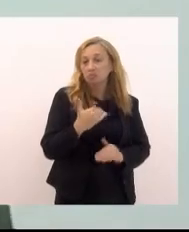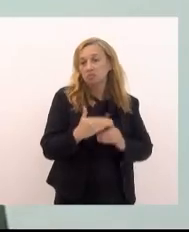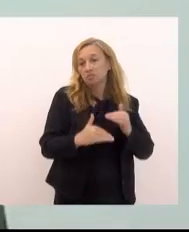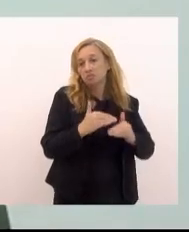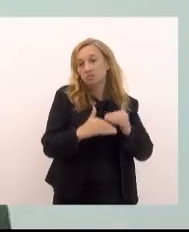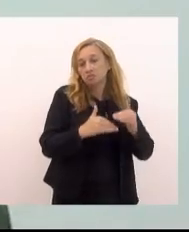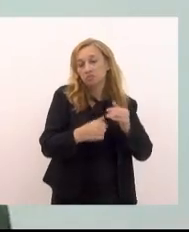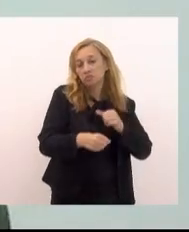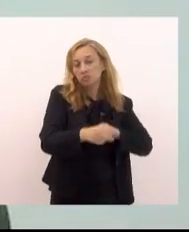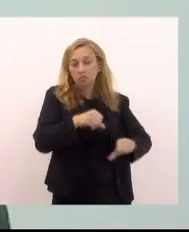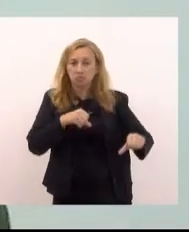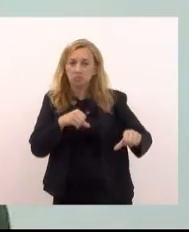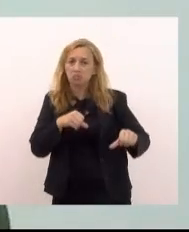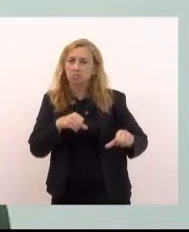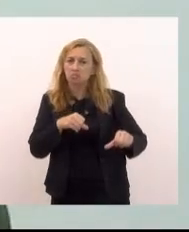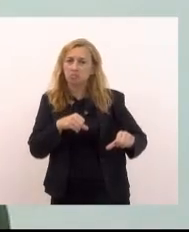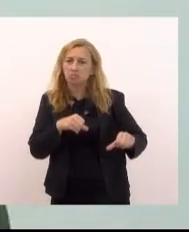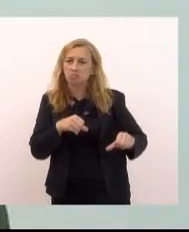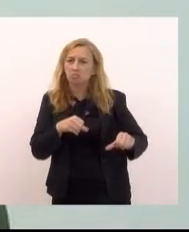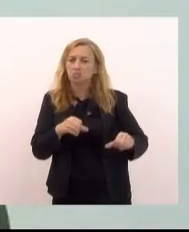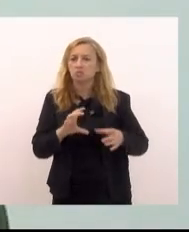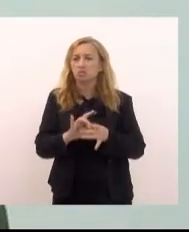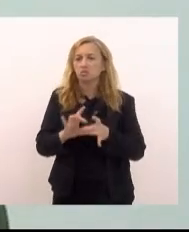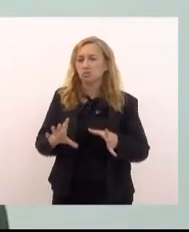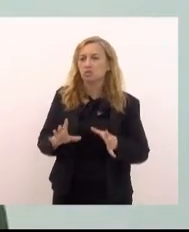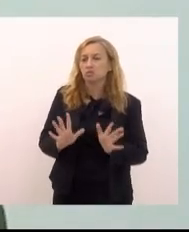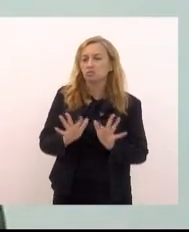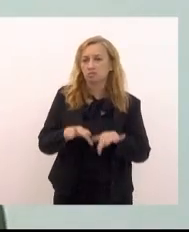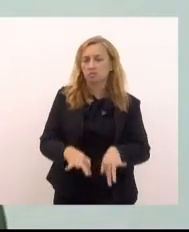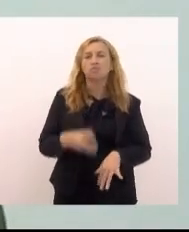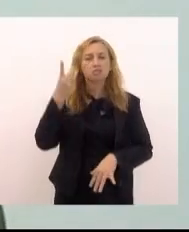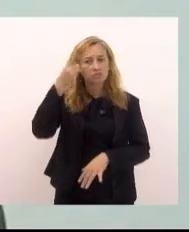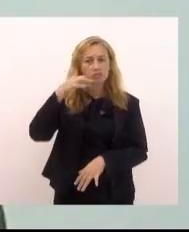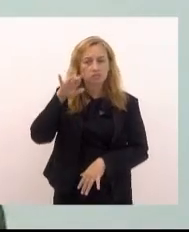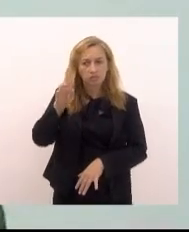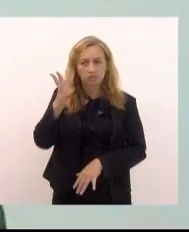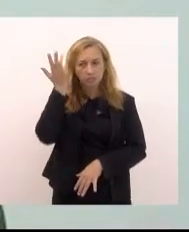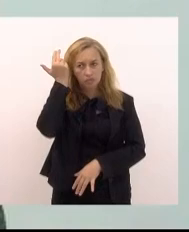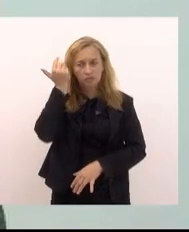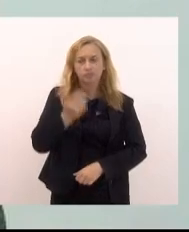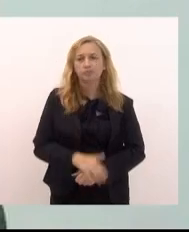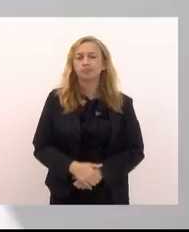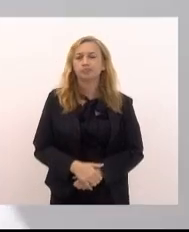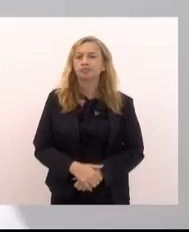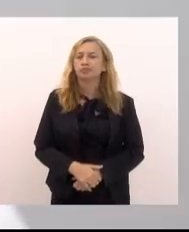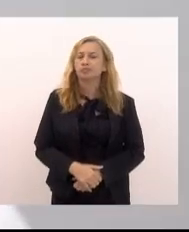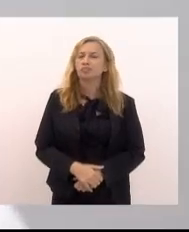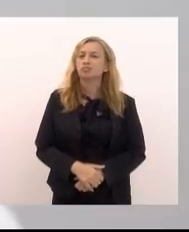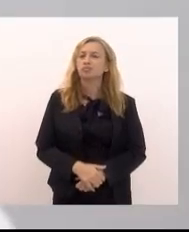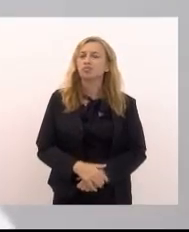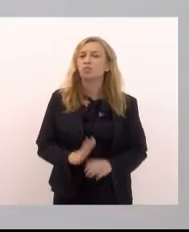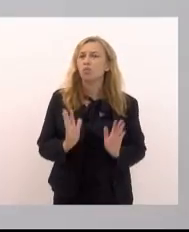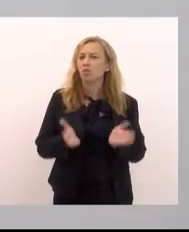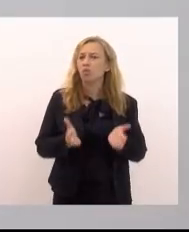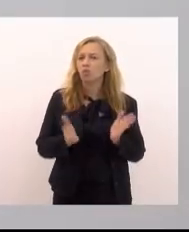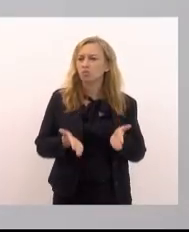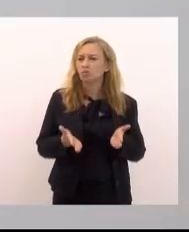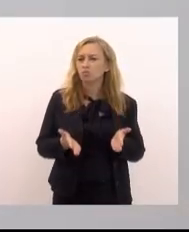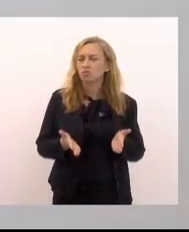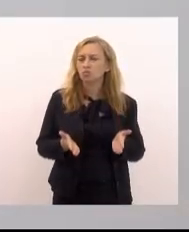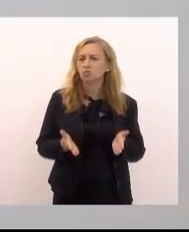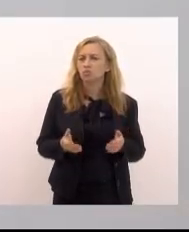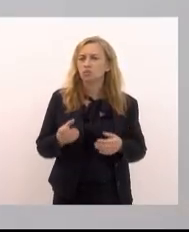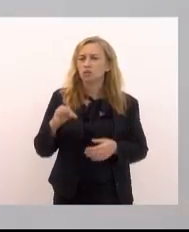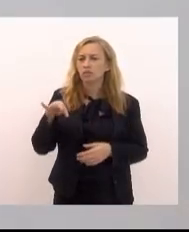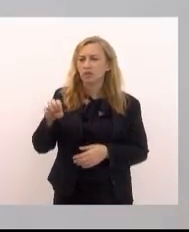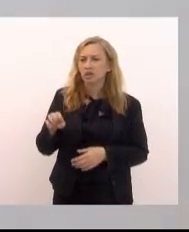é o inverso. Concedo a parte para concluir ao deputado Eliomar Coelho. Então, deputado, é que hoje, aqui no nosso